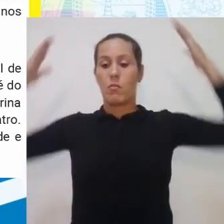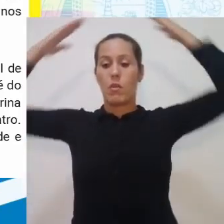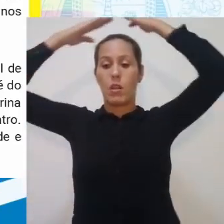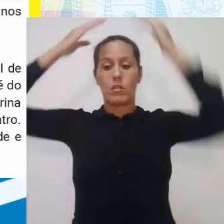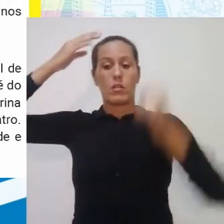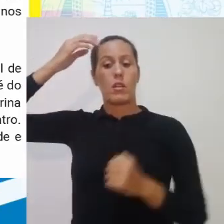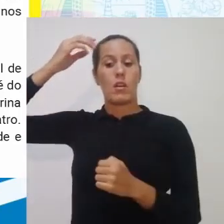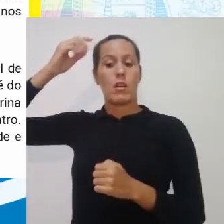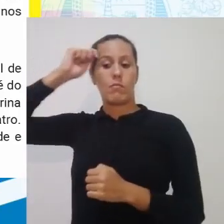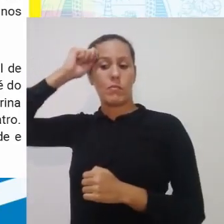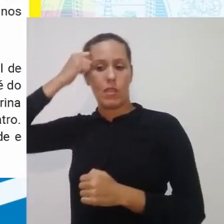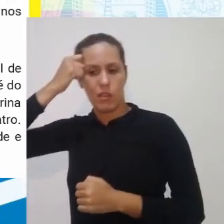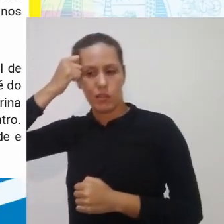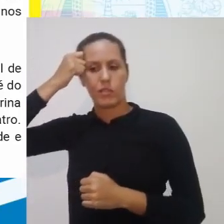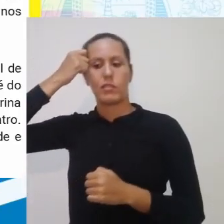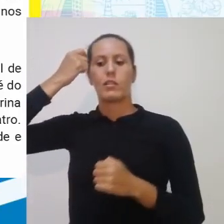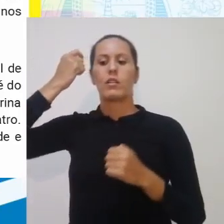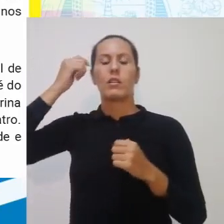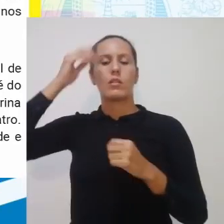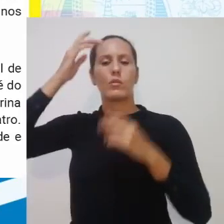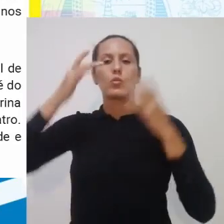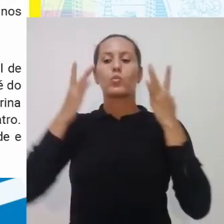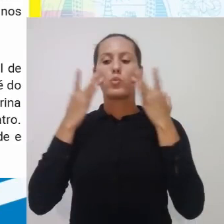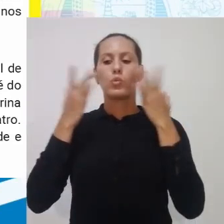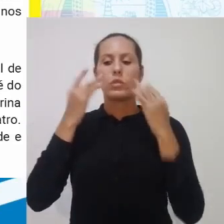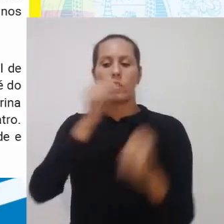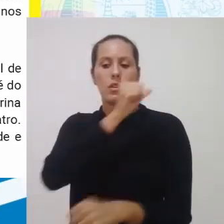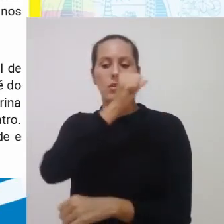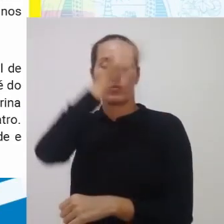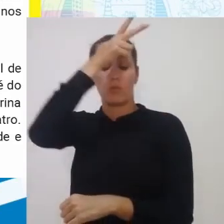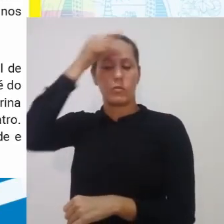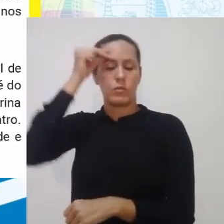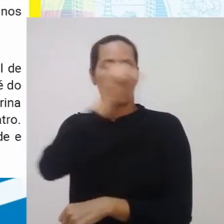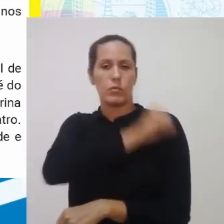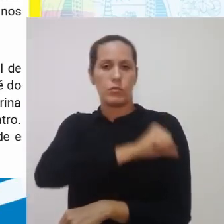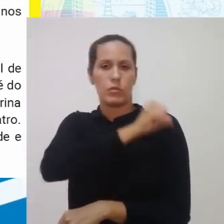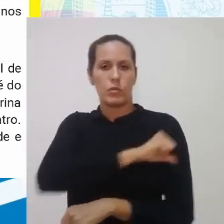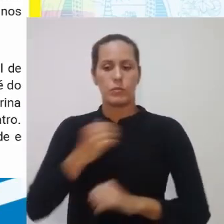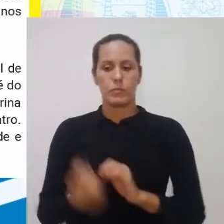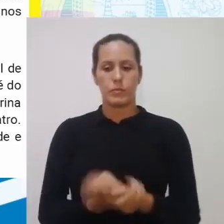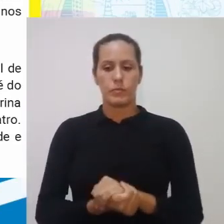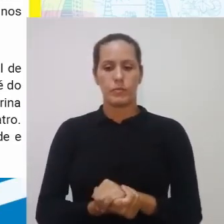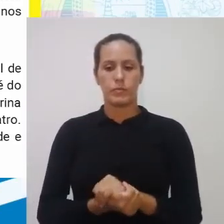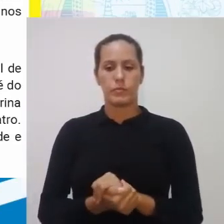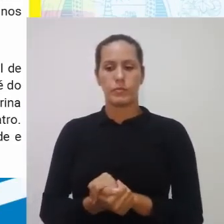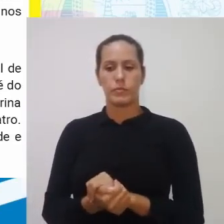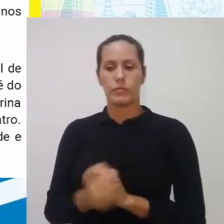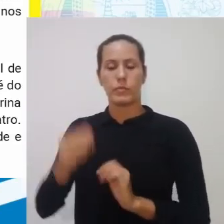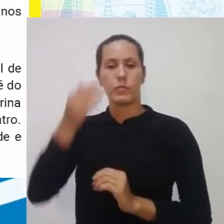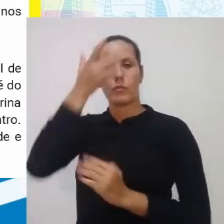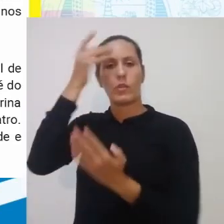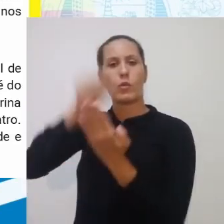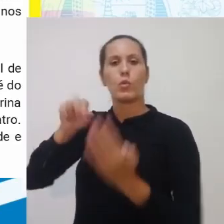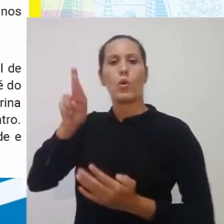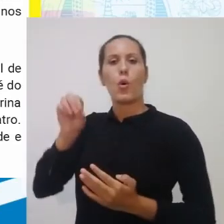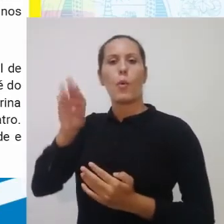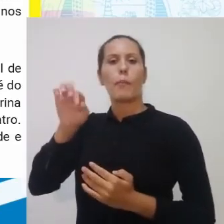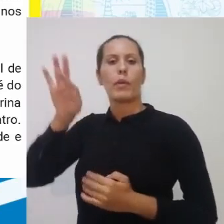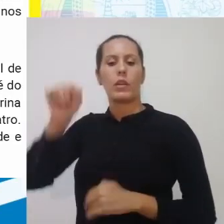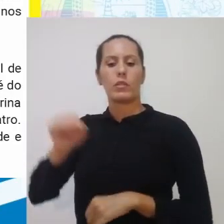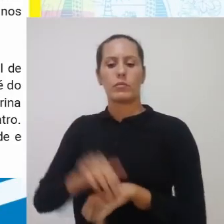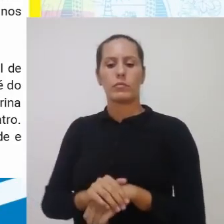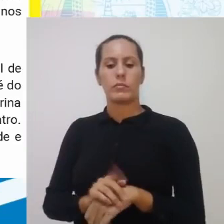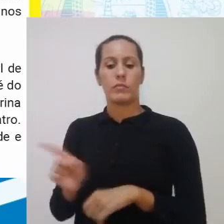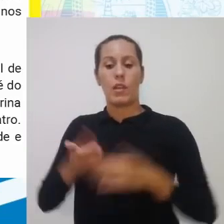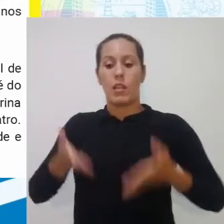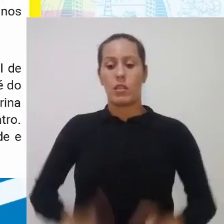o texto sobre a Mercedes Batista, a primeira bailarina negra do Teatro Municipal do Rio de Janeiro. Roberta Triste.